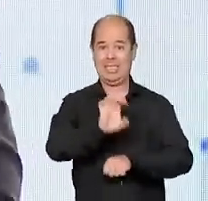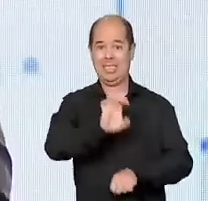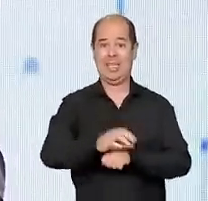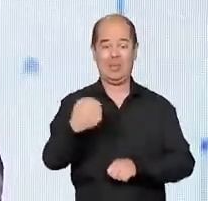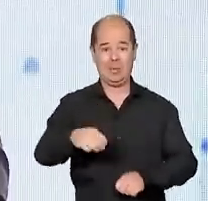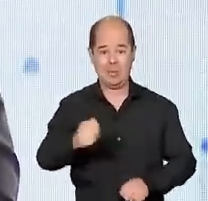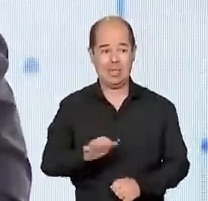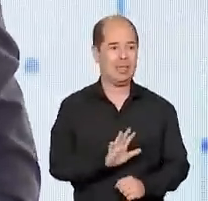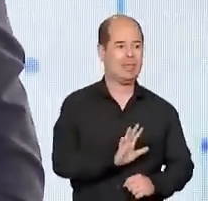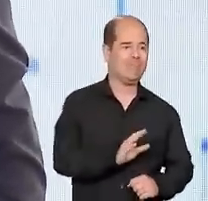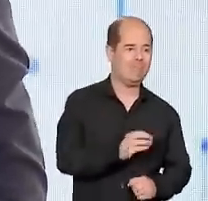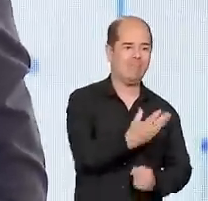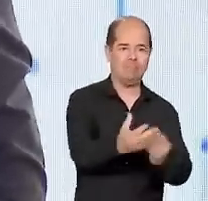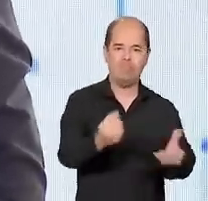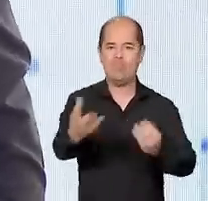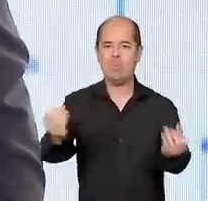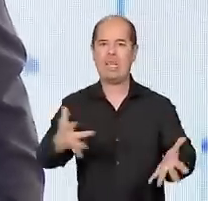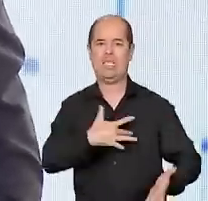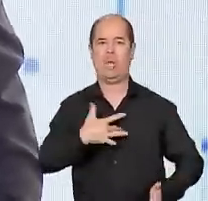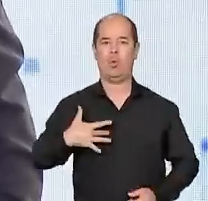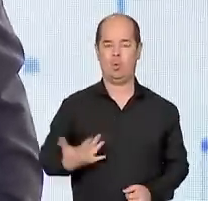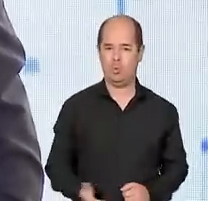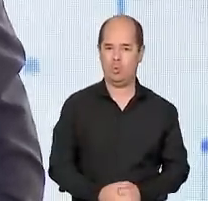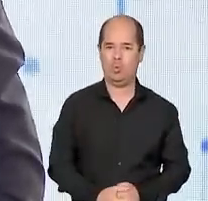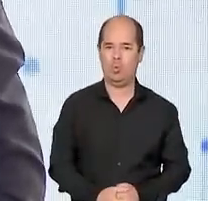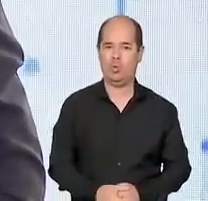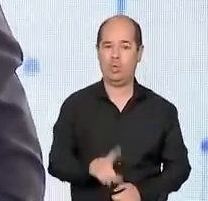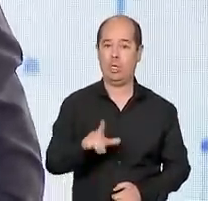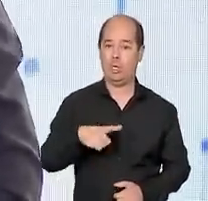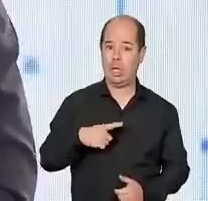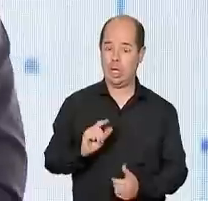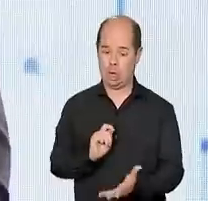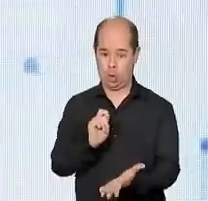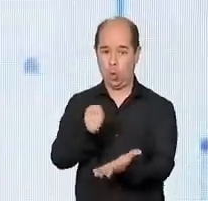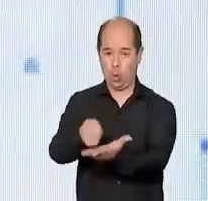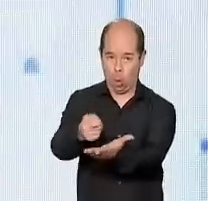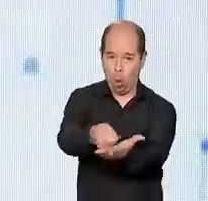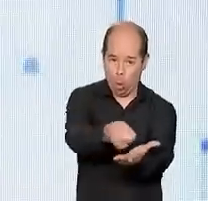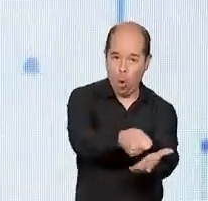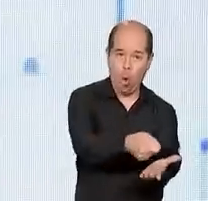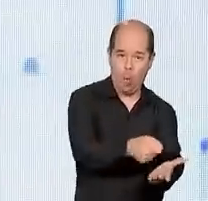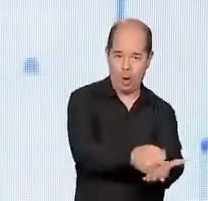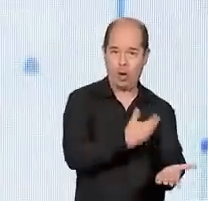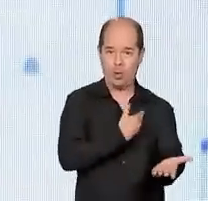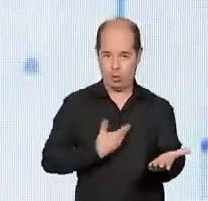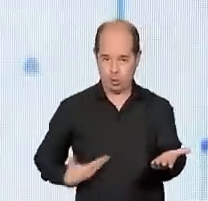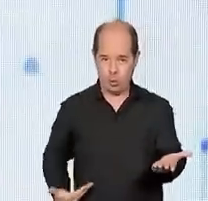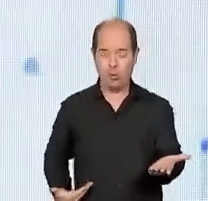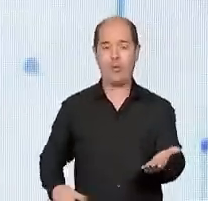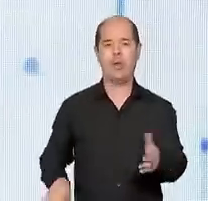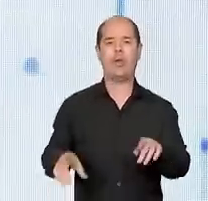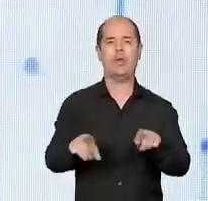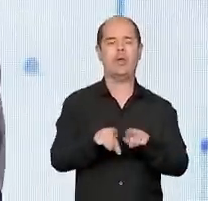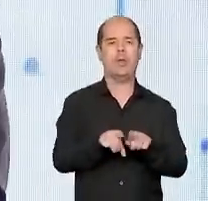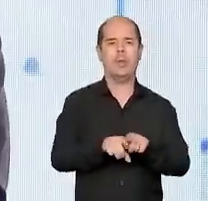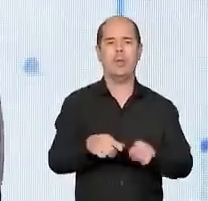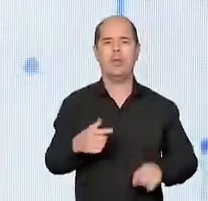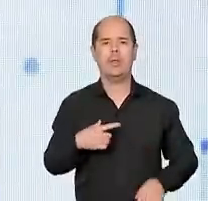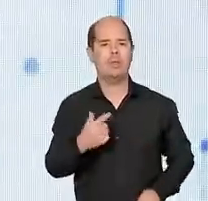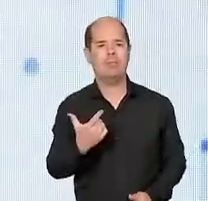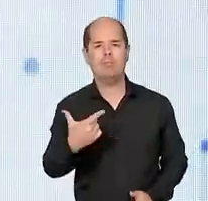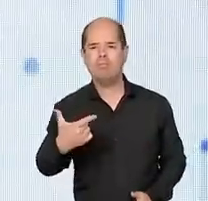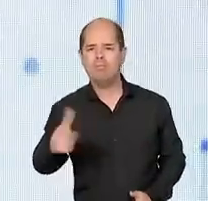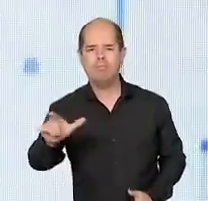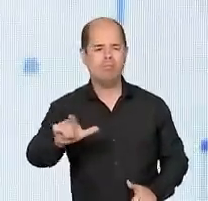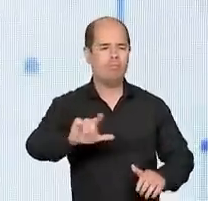compras públicas, ministras, feitas pelo governo federal, tem diversos entes que estão em todos os níveis,